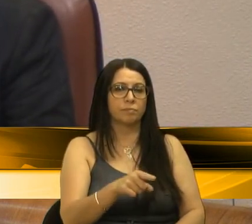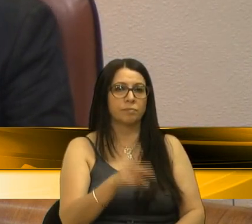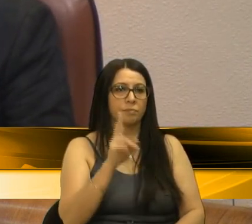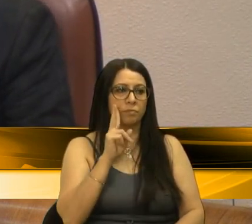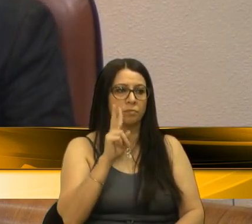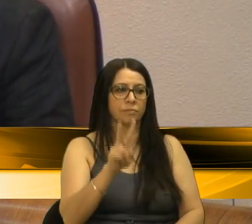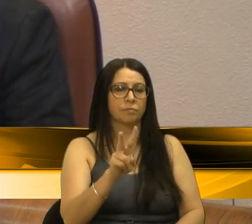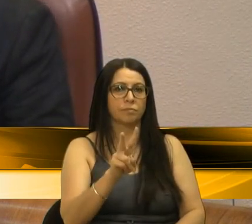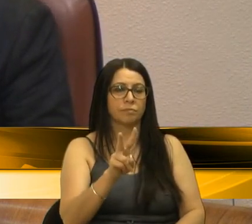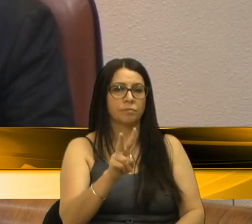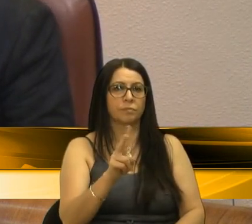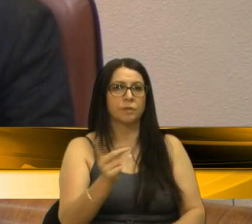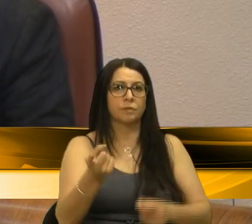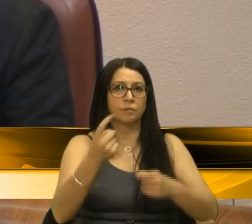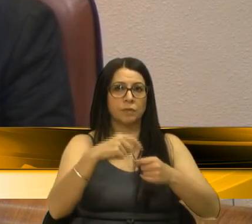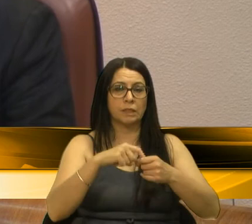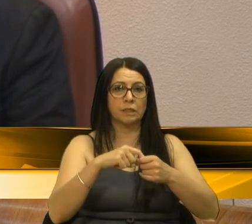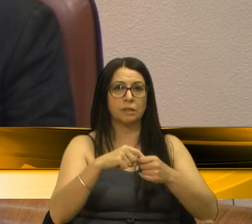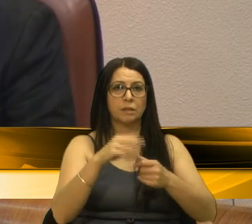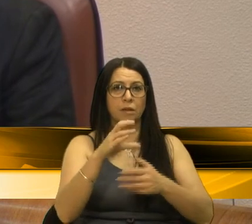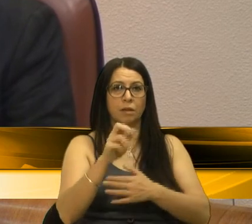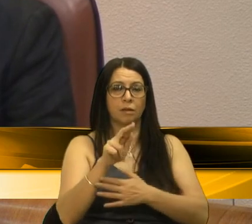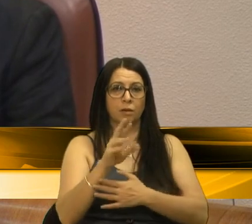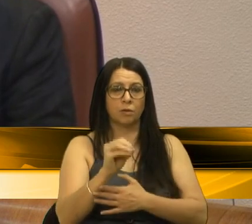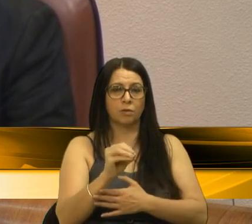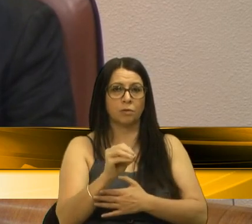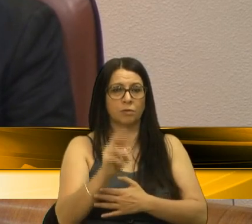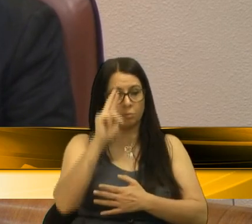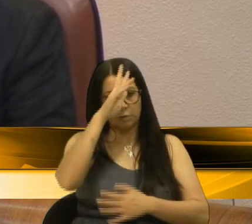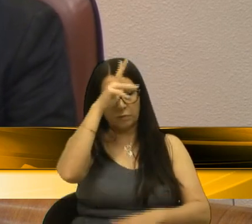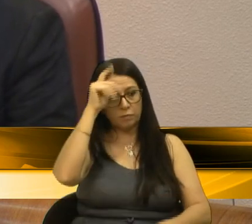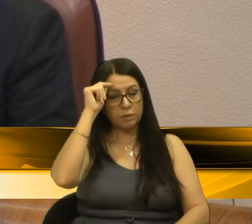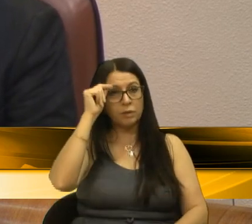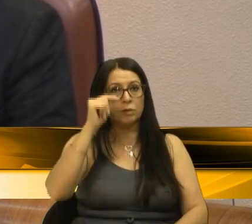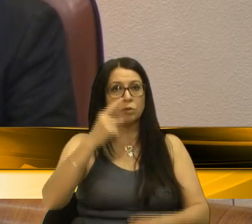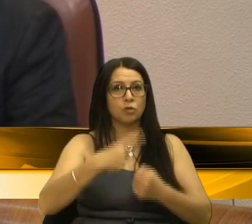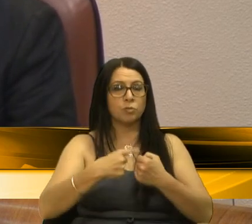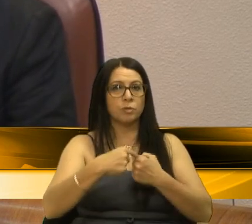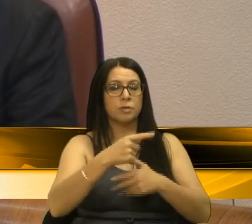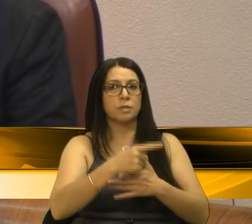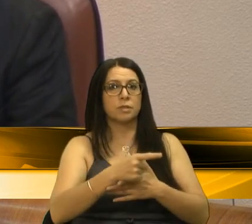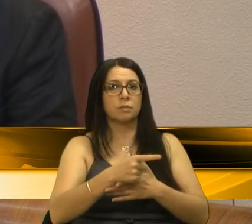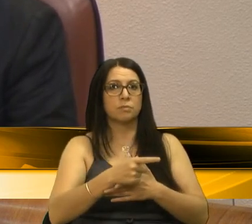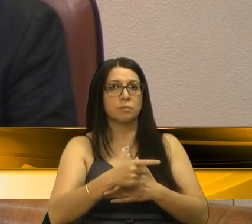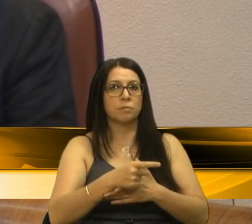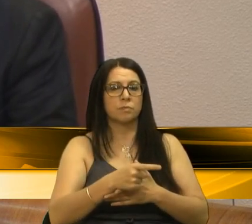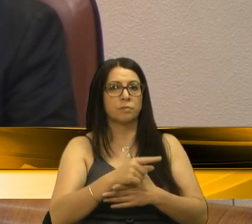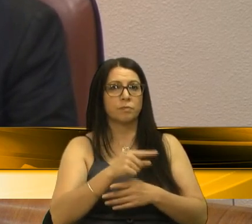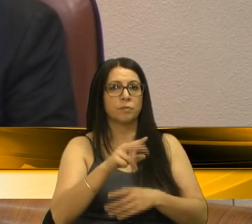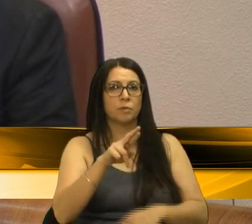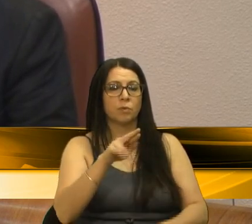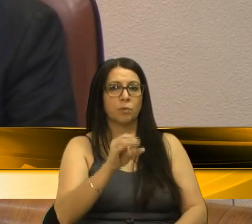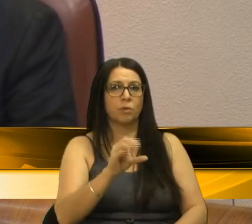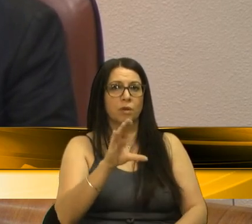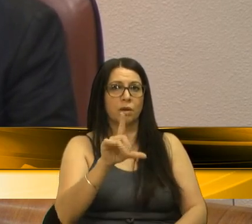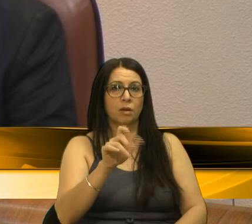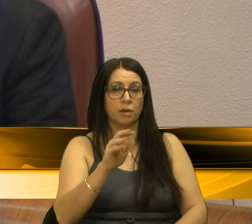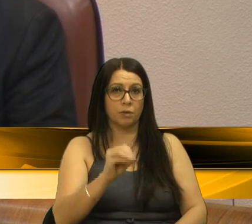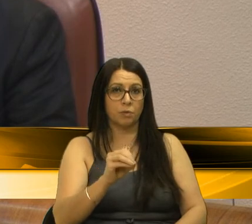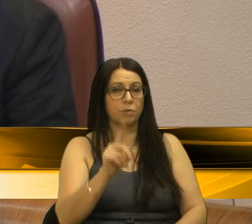determinar o retorno da impetrante ao cargo de prefeita do município de Carmo do Rio Claro, aí